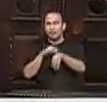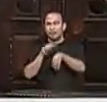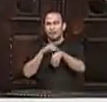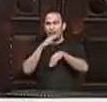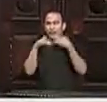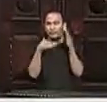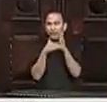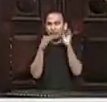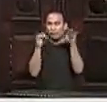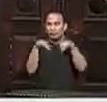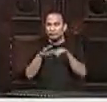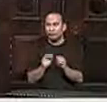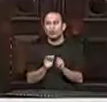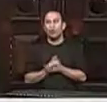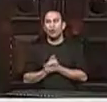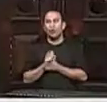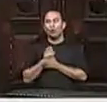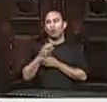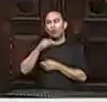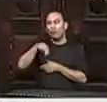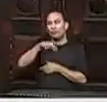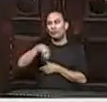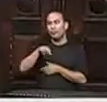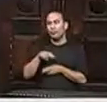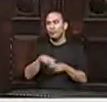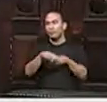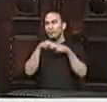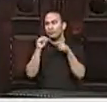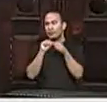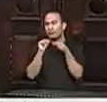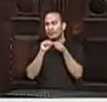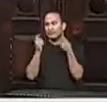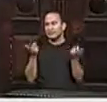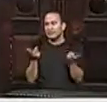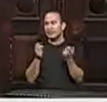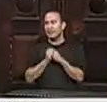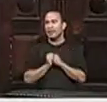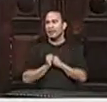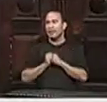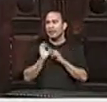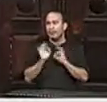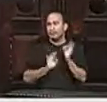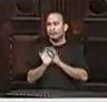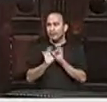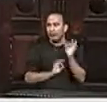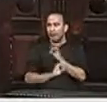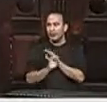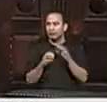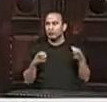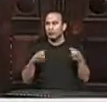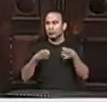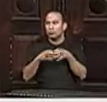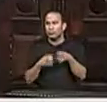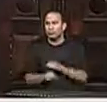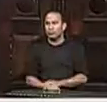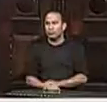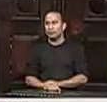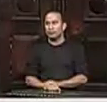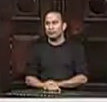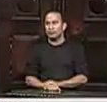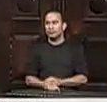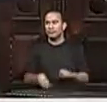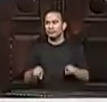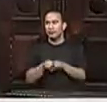o final de novembro para fazer a regulamentação das compensações. E aí tem